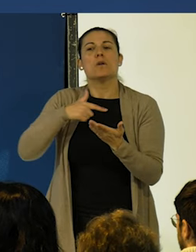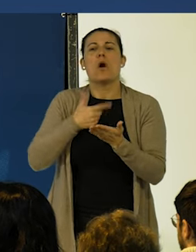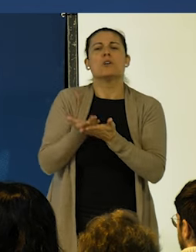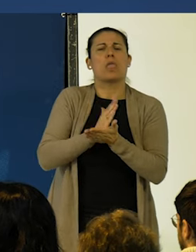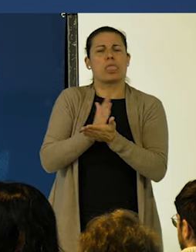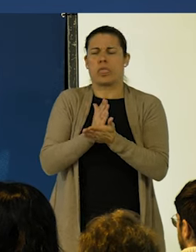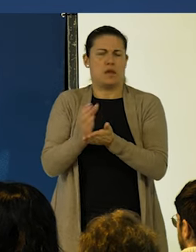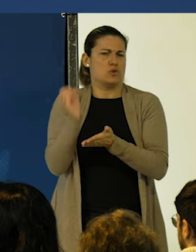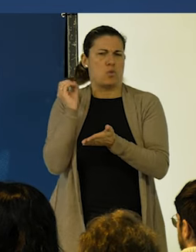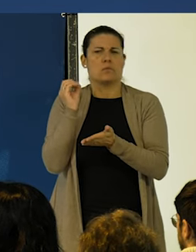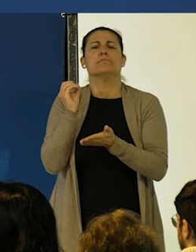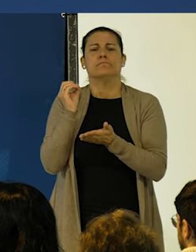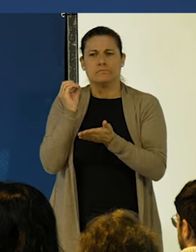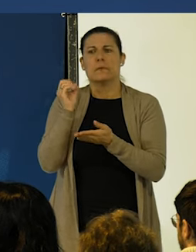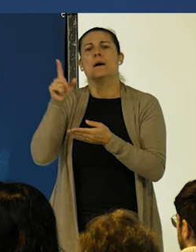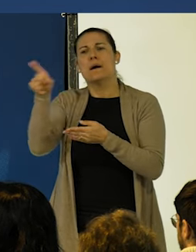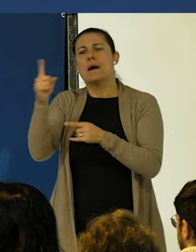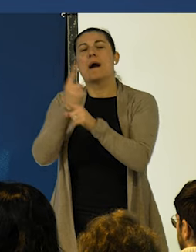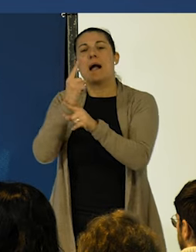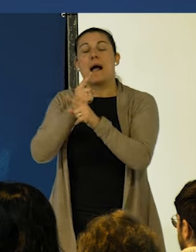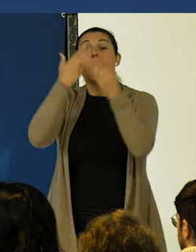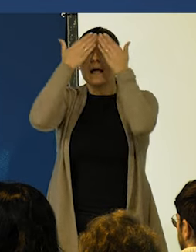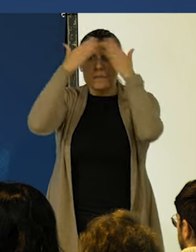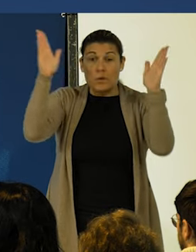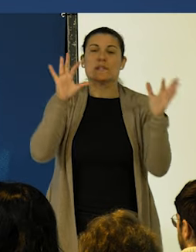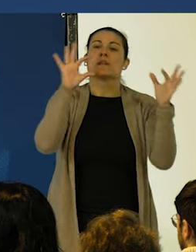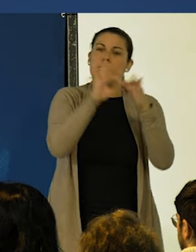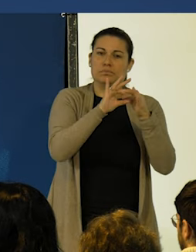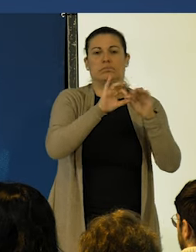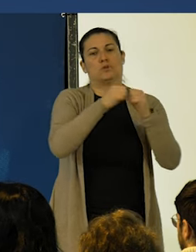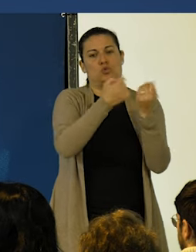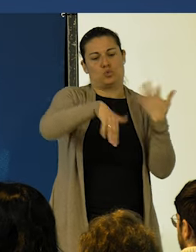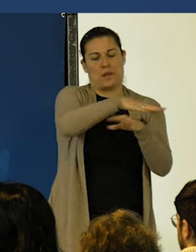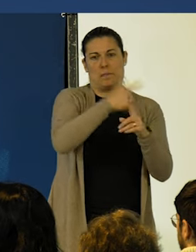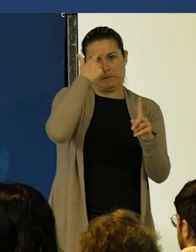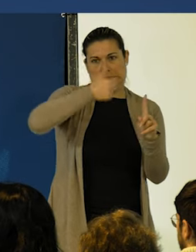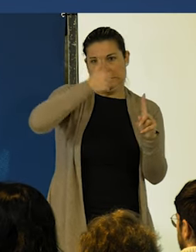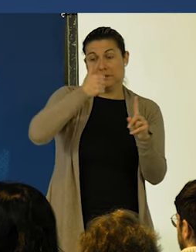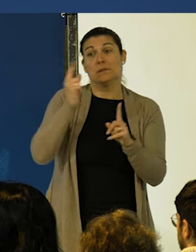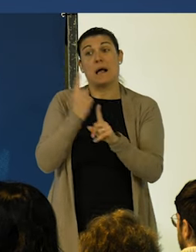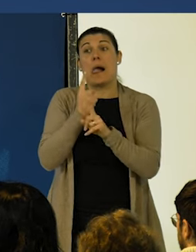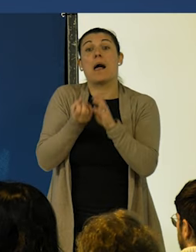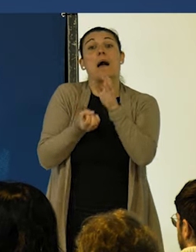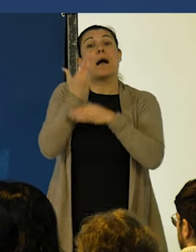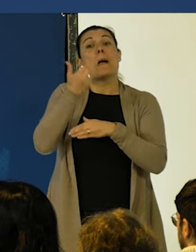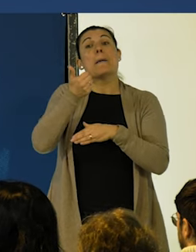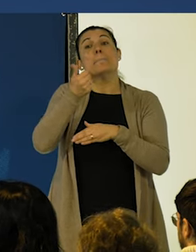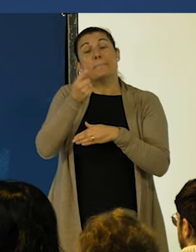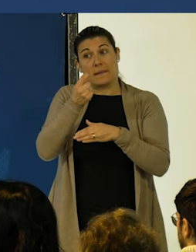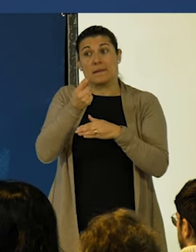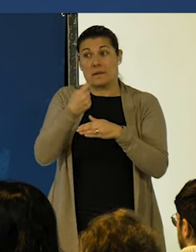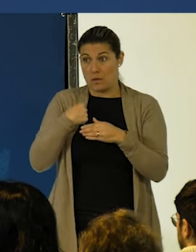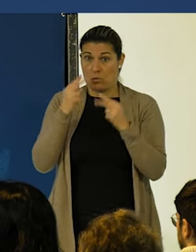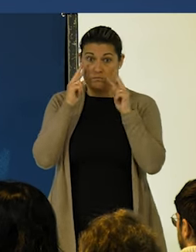hesitámos. Socialismo é democracia. Foi isso que juntou quem fundou o Bloco de Esquerda e eu